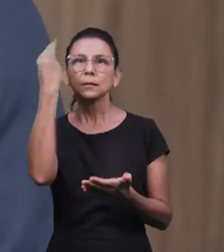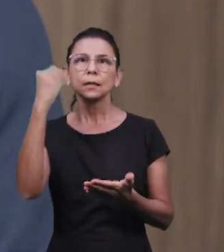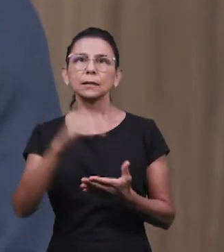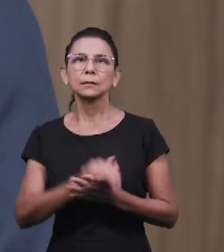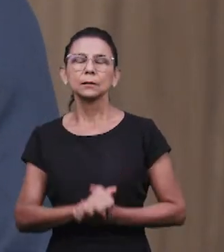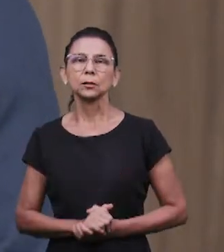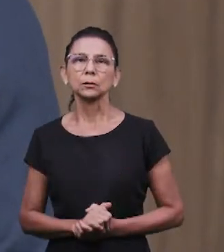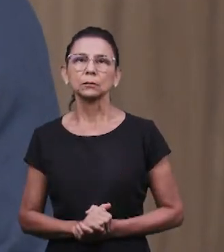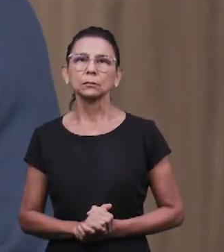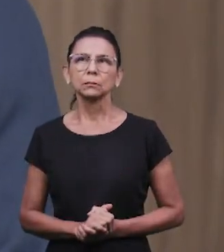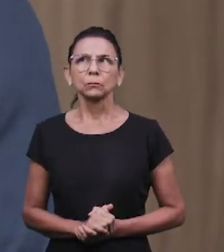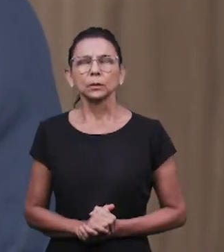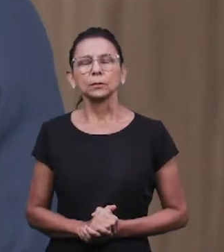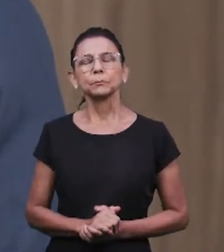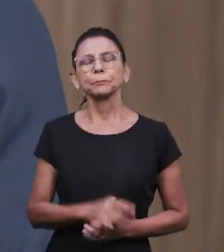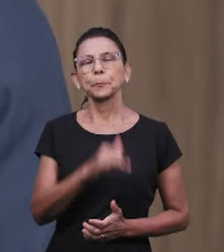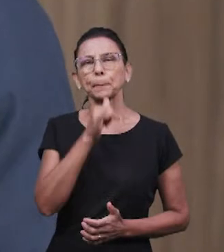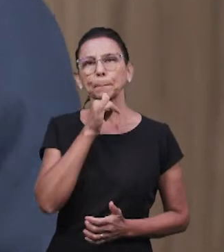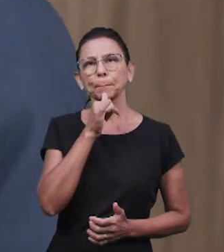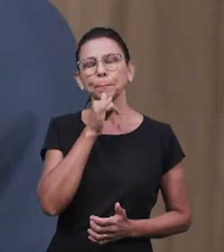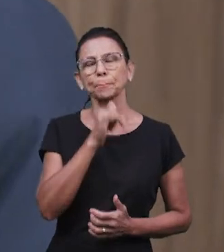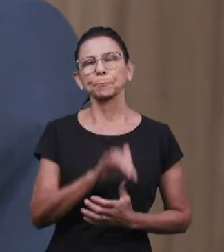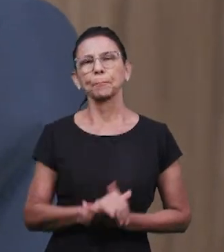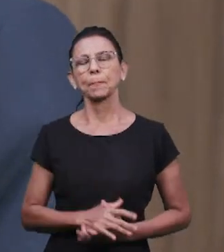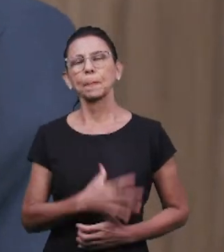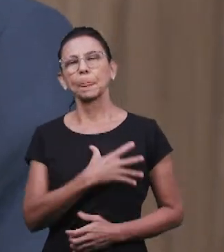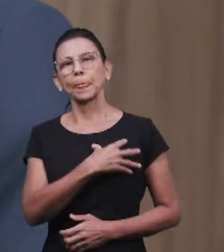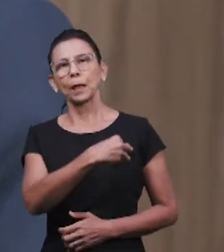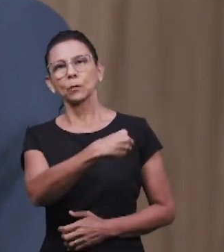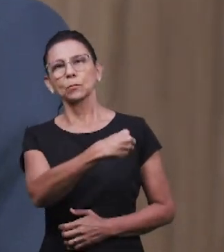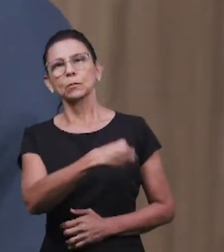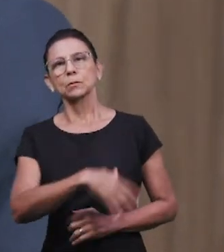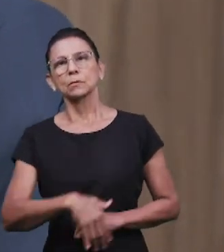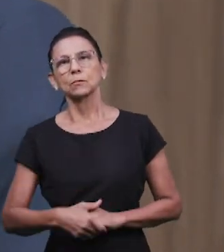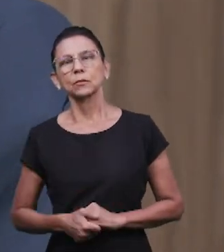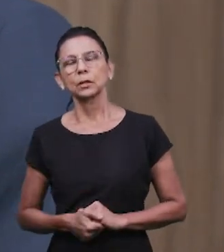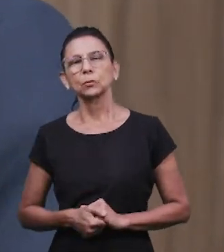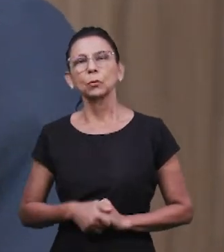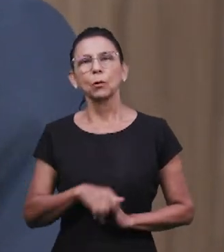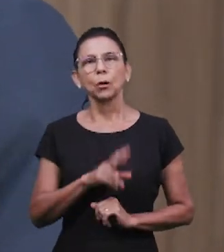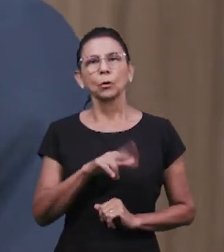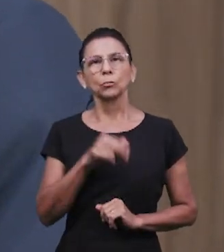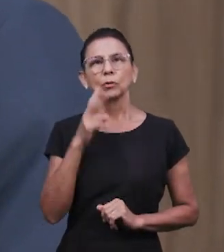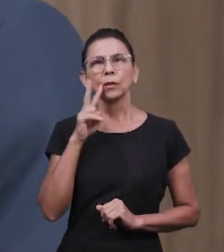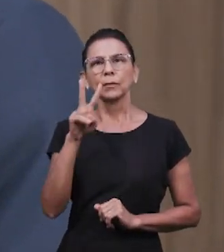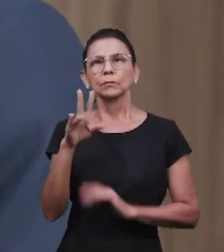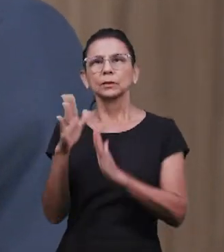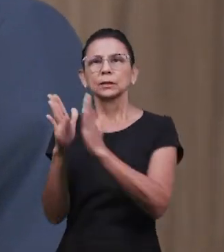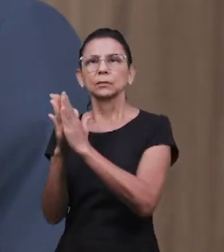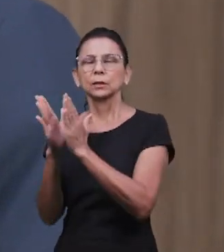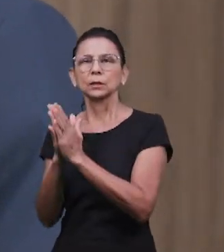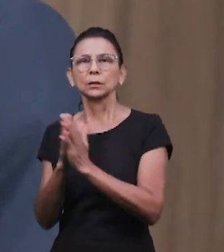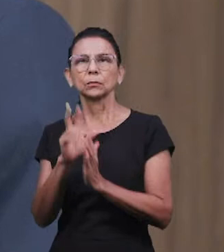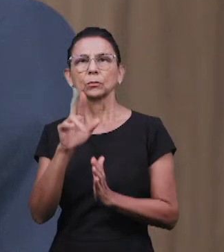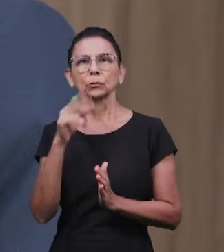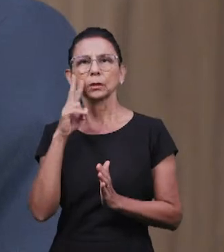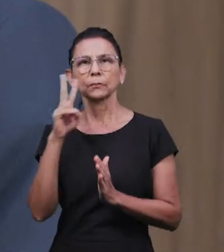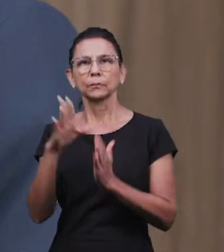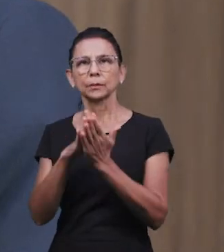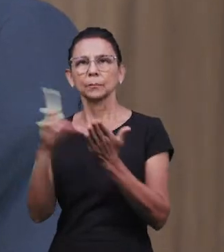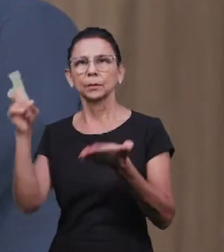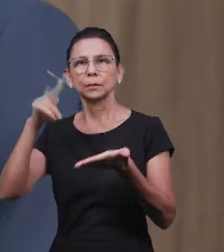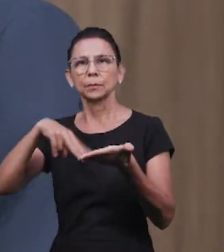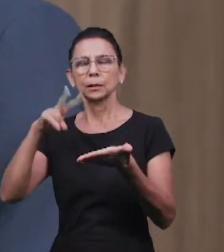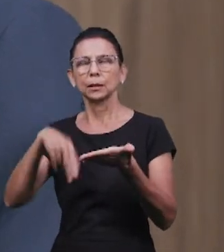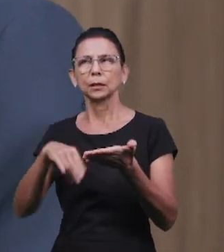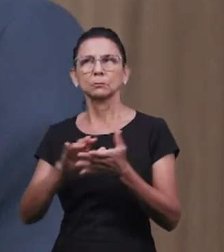exemplo, você fala uma coisa e faz outra, por exemplo. Vamos dar um exemplo. Os filhos nunca vê você orando, nunca vê você lendo